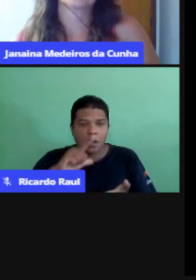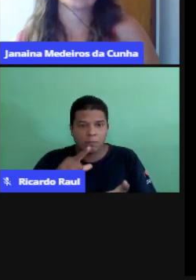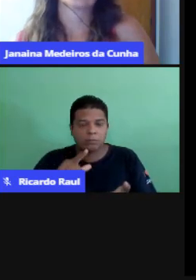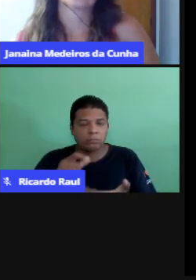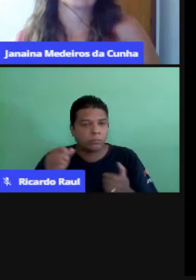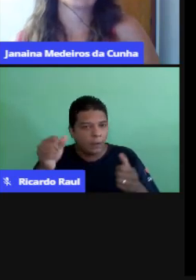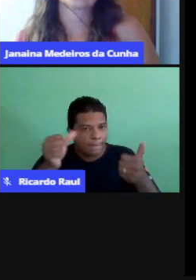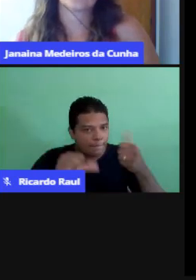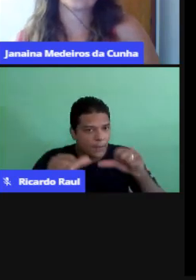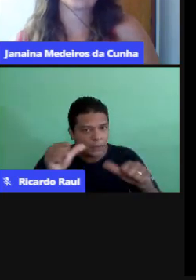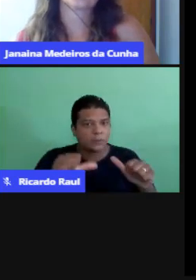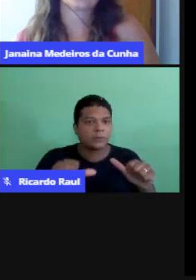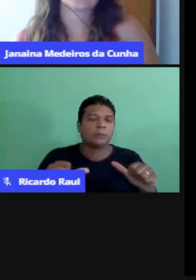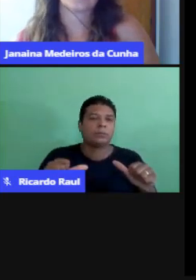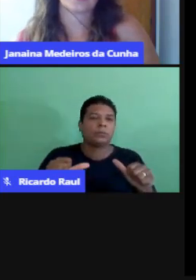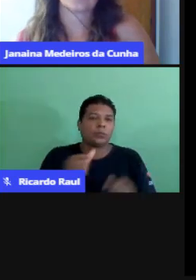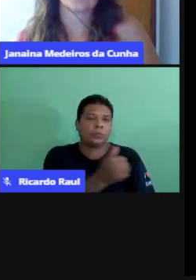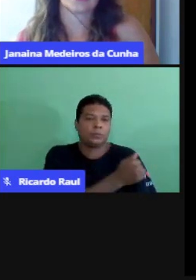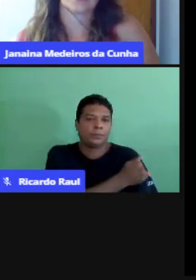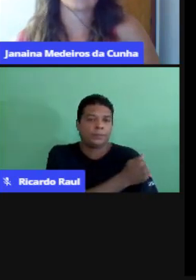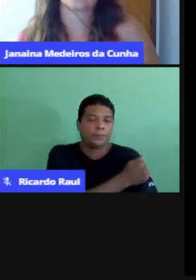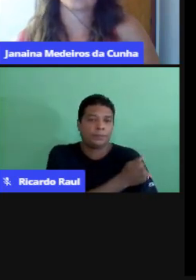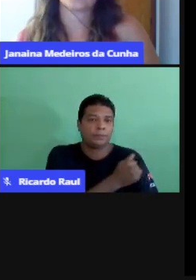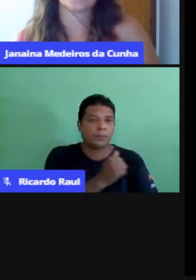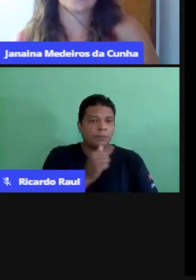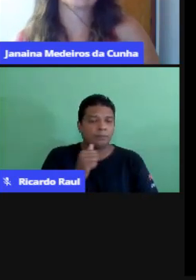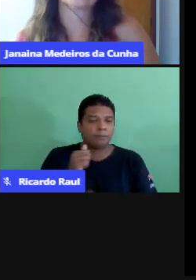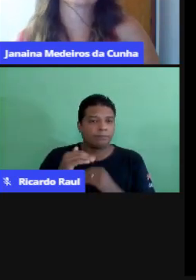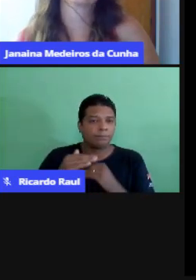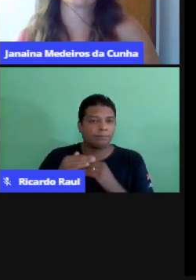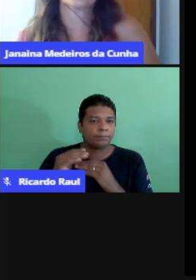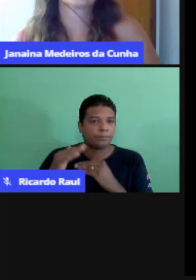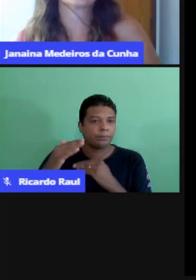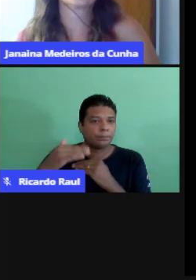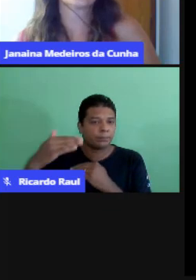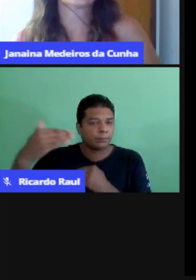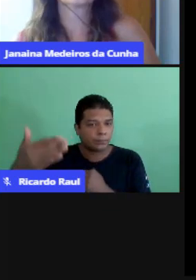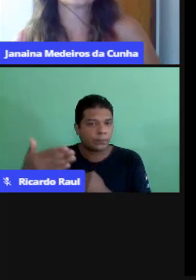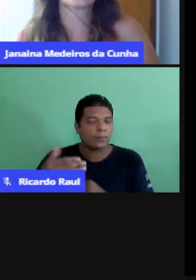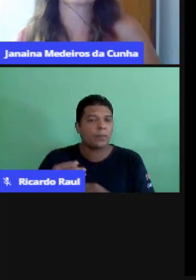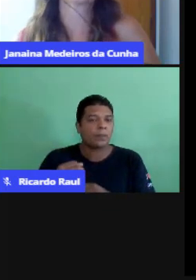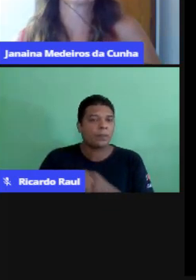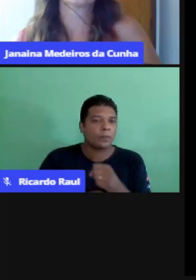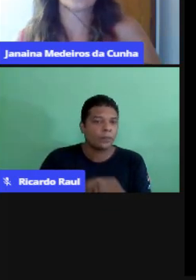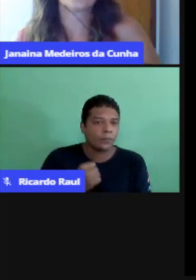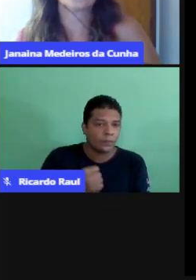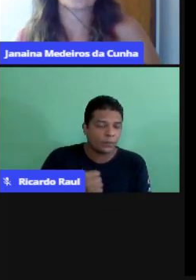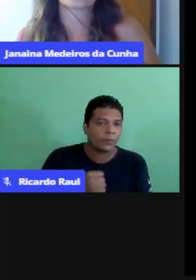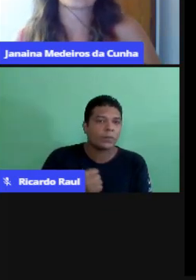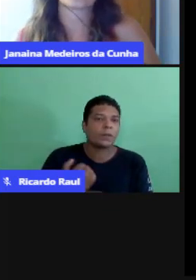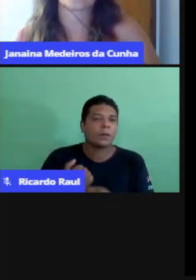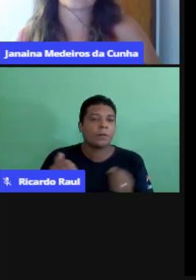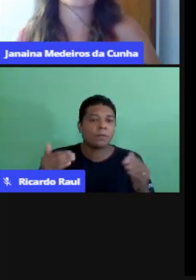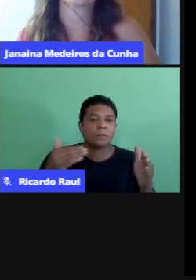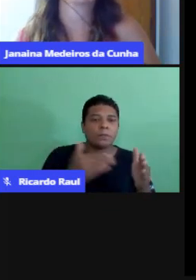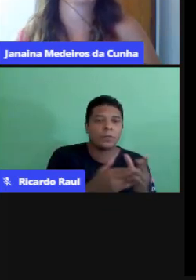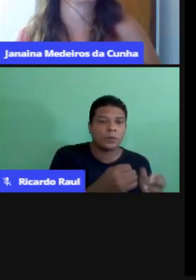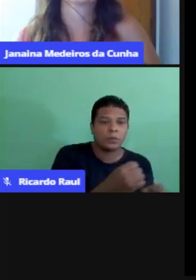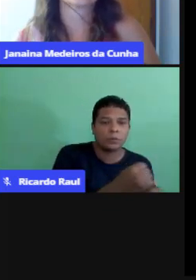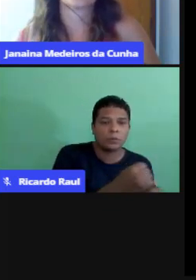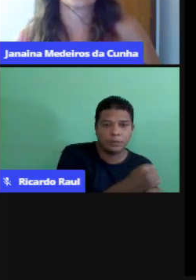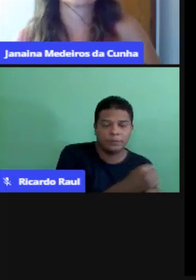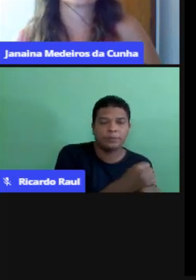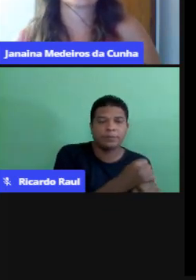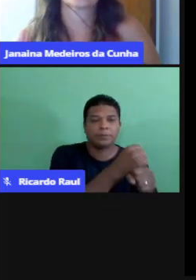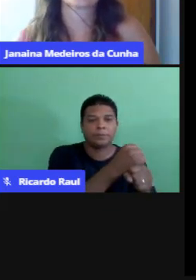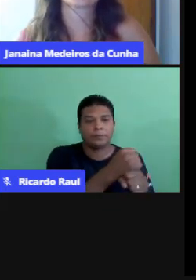avaliação no seu aluno mais para frente, né? No meio do ano, no decorrer do ano, principalmente no final do ano, né? Se